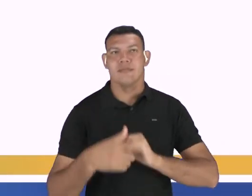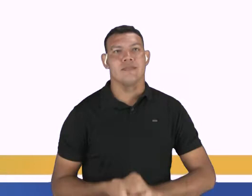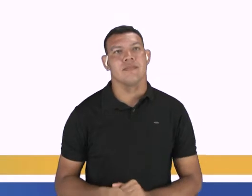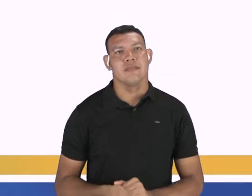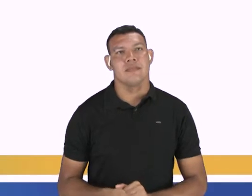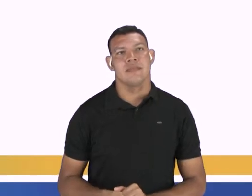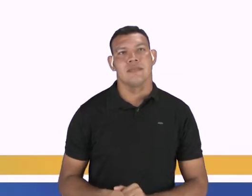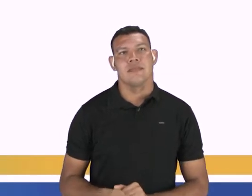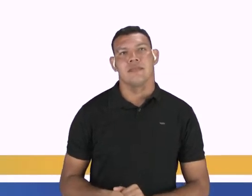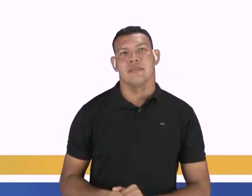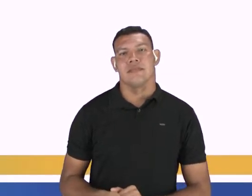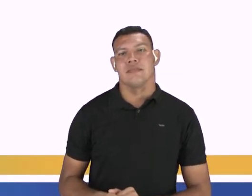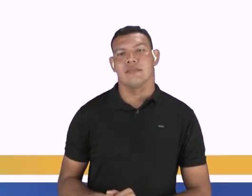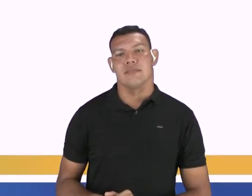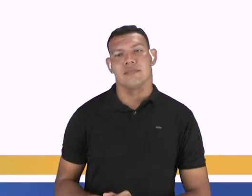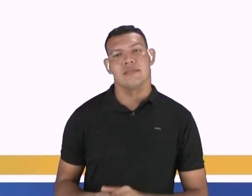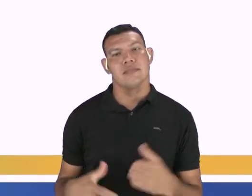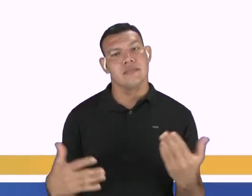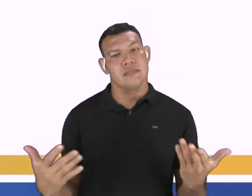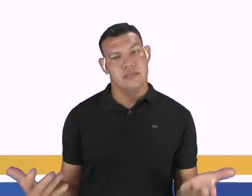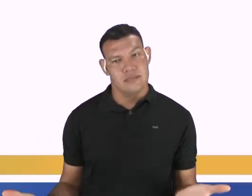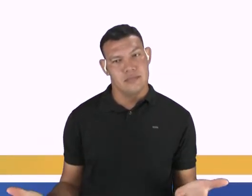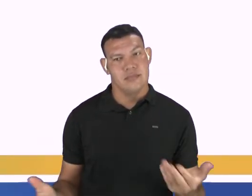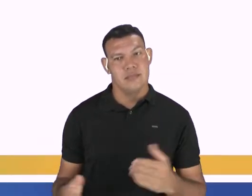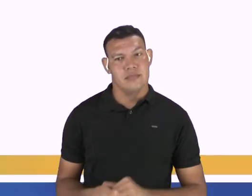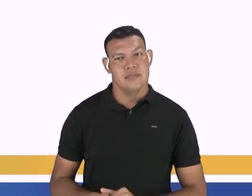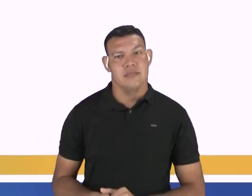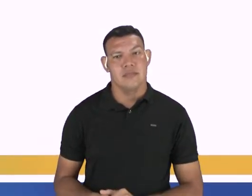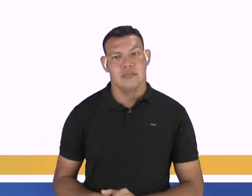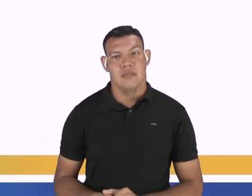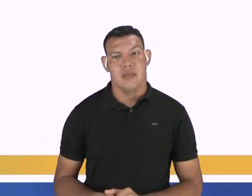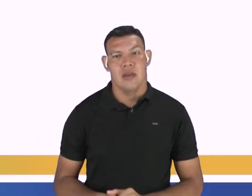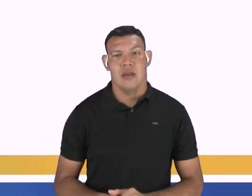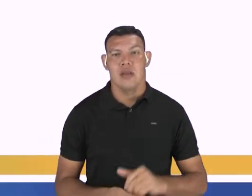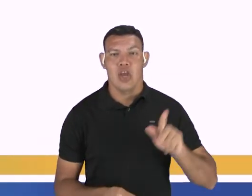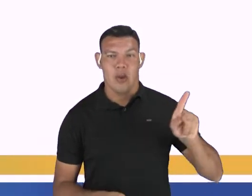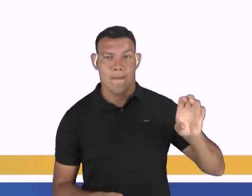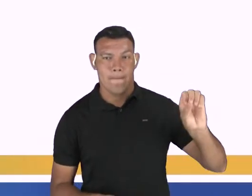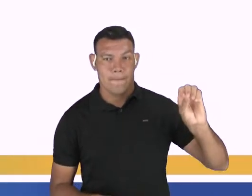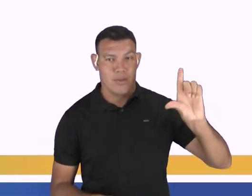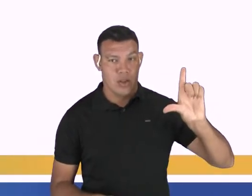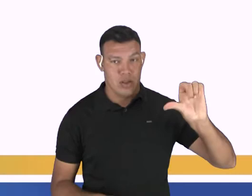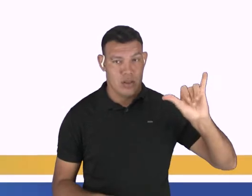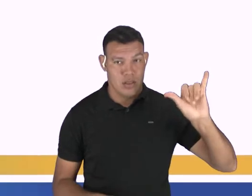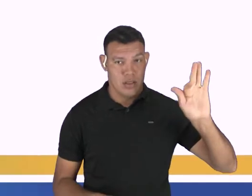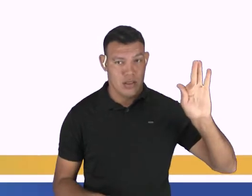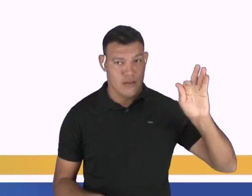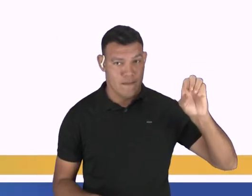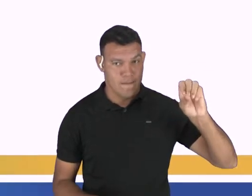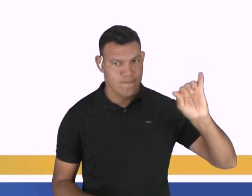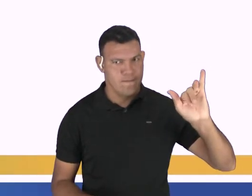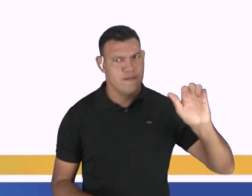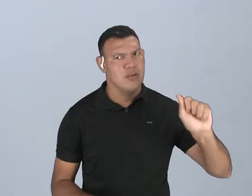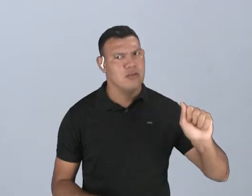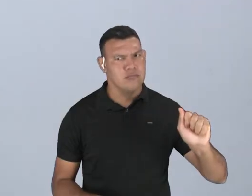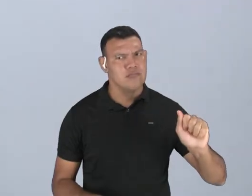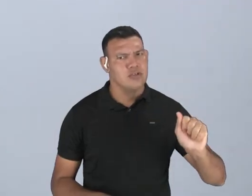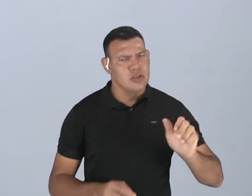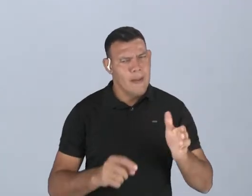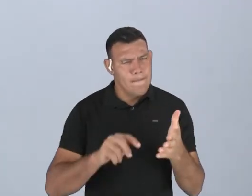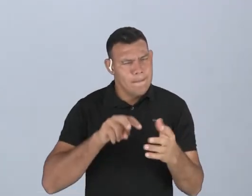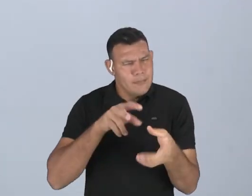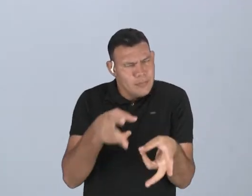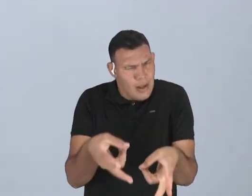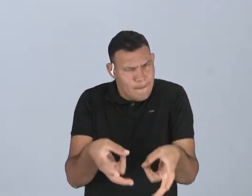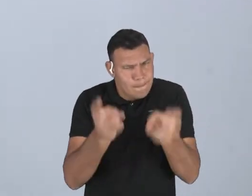observarem? Então, a polifonia é exatamente quando você olha essa imagem e percebe a beleza da mulher